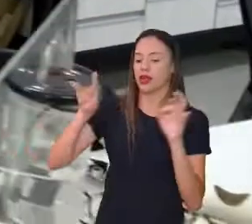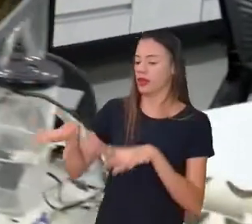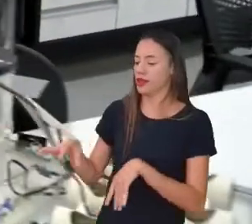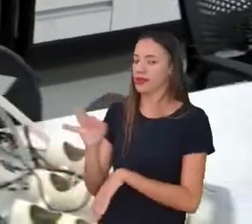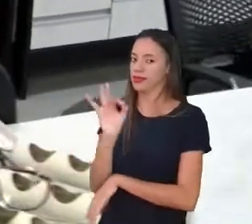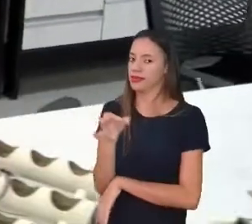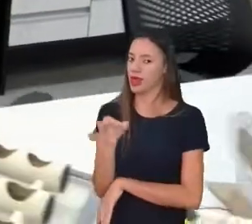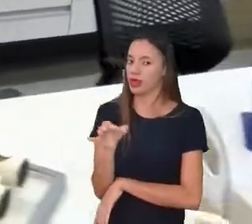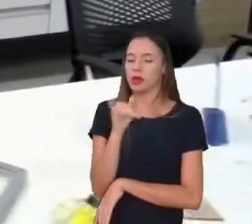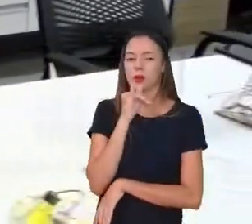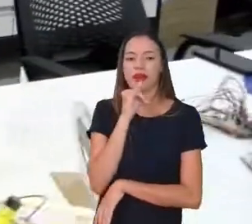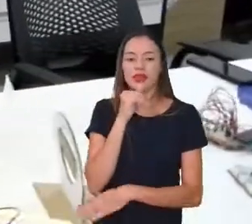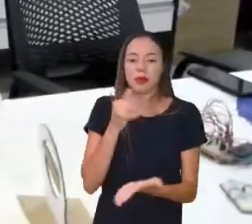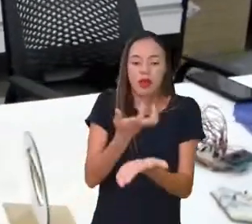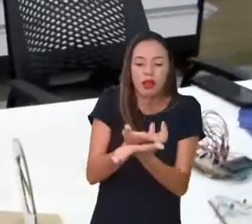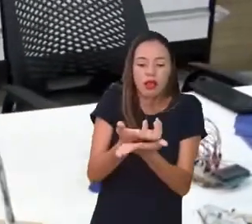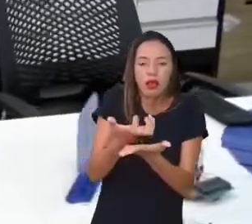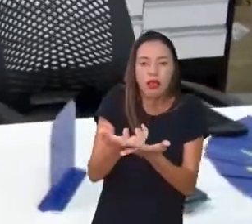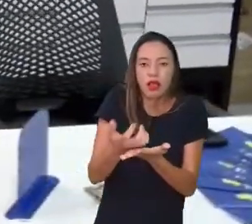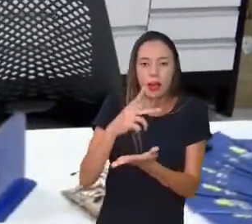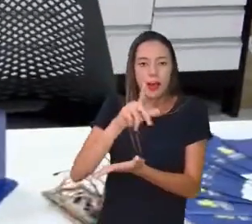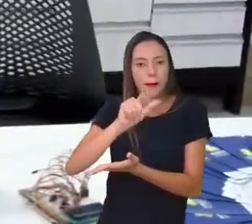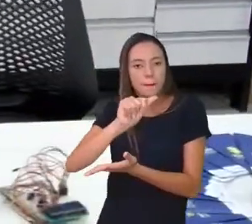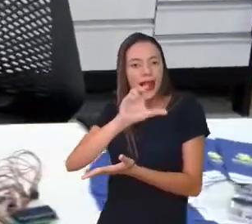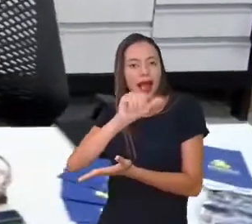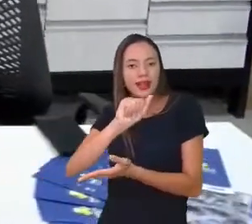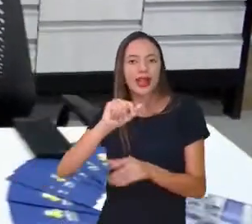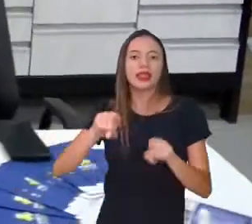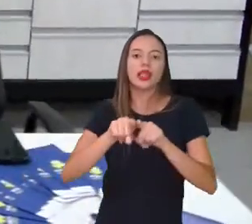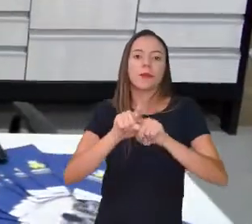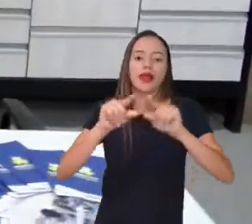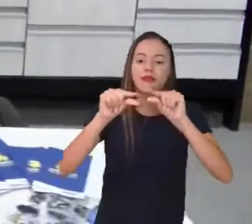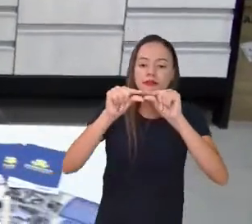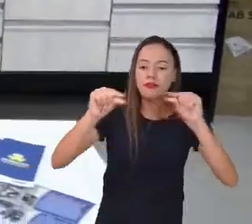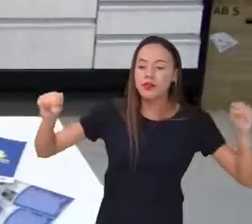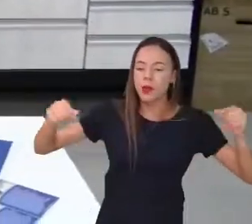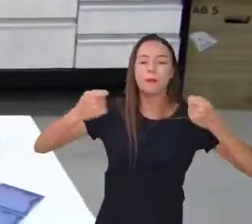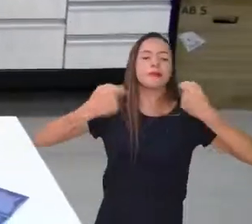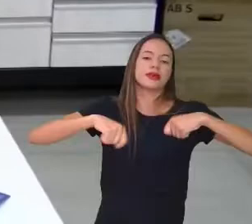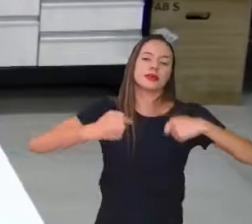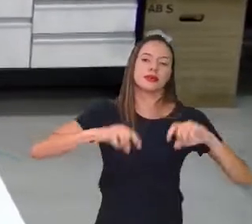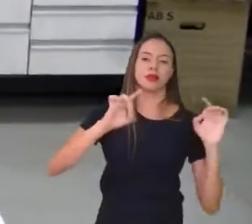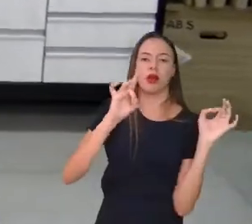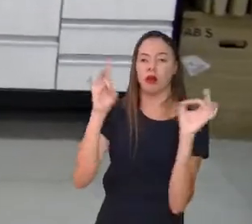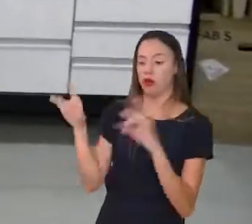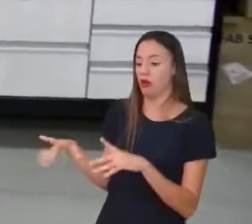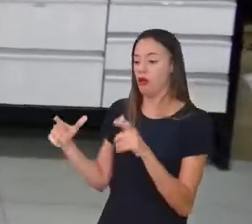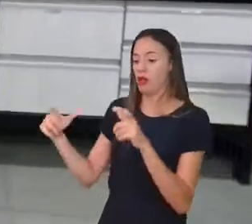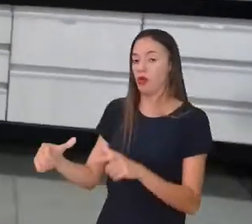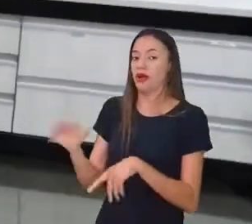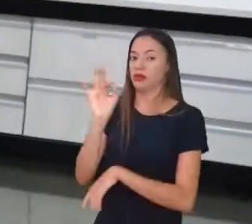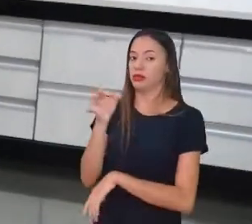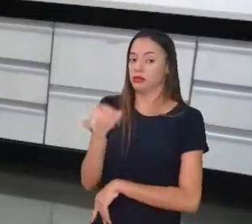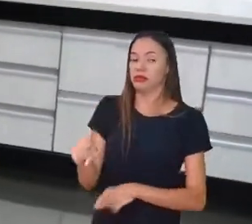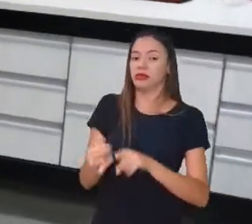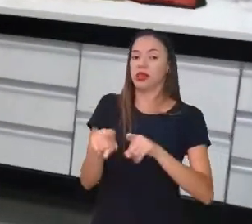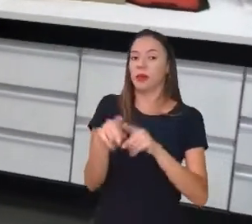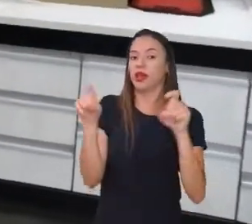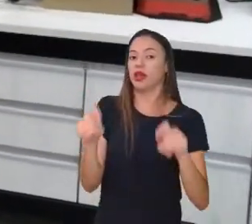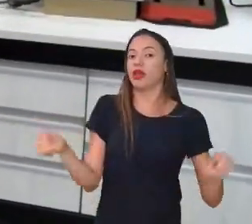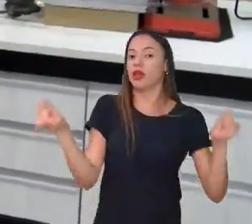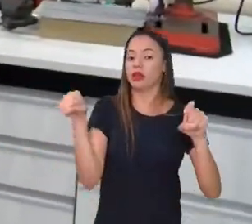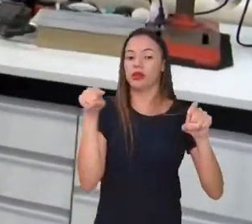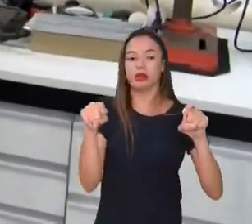né? Ou seja, uma plaquinha como essa, um pedacinho de fio como esse, precisa ir para um local adequado, né? Um computador, quando deixa de